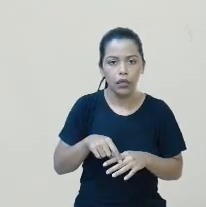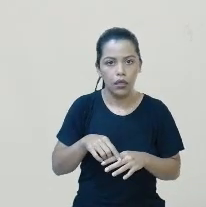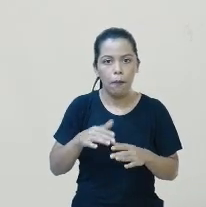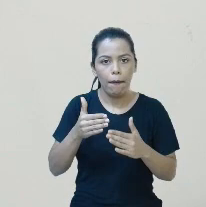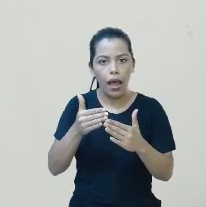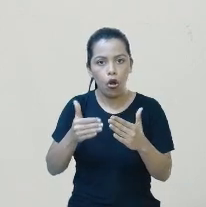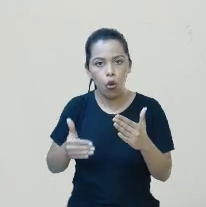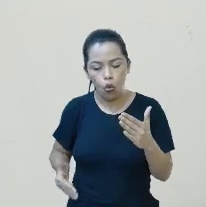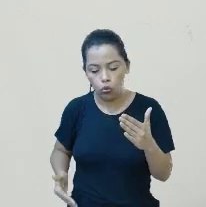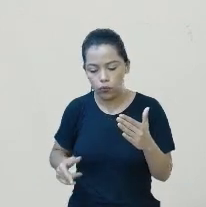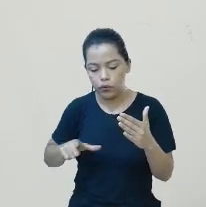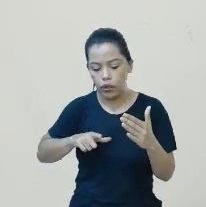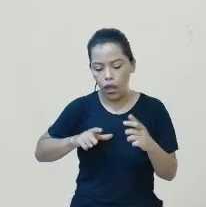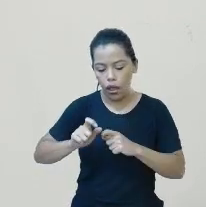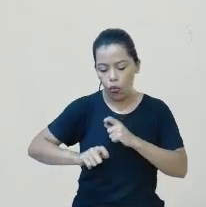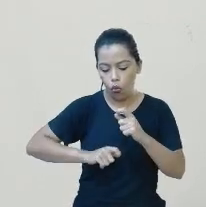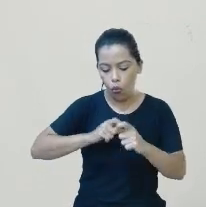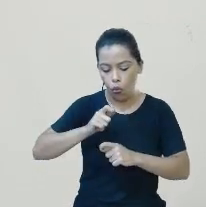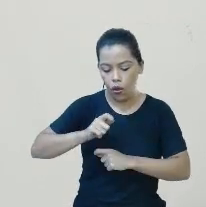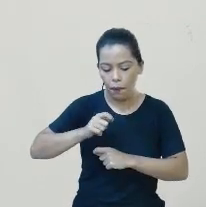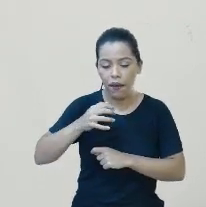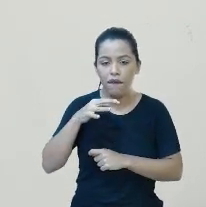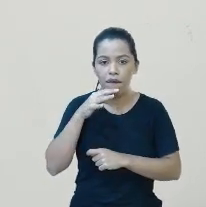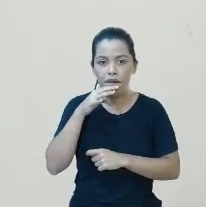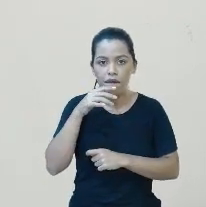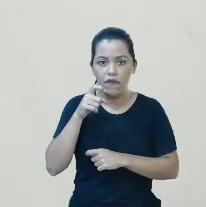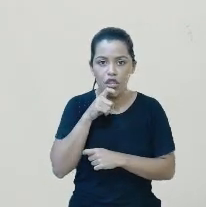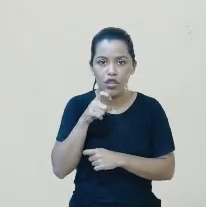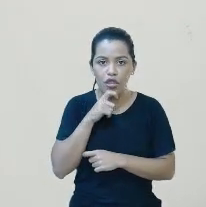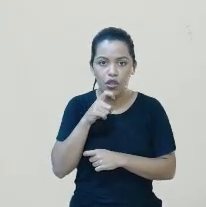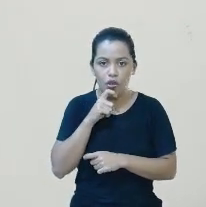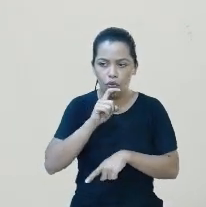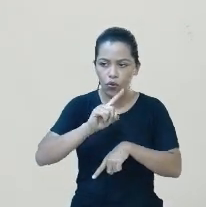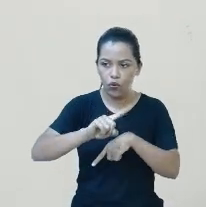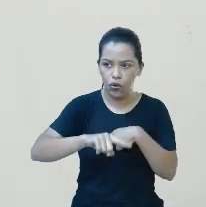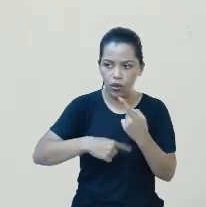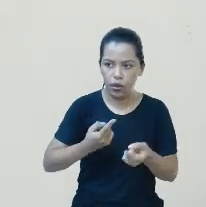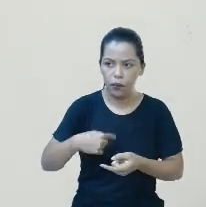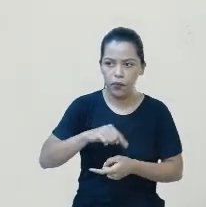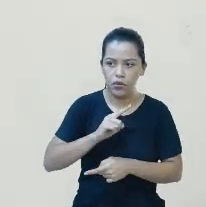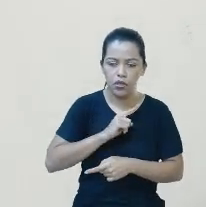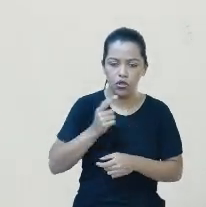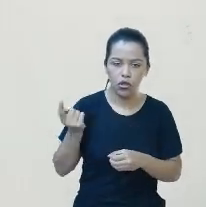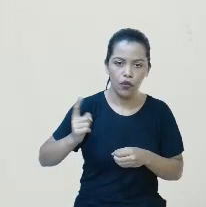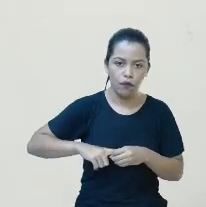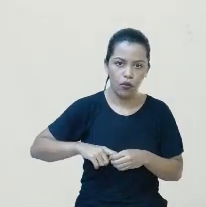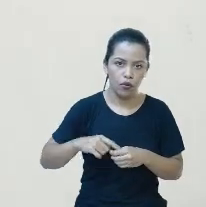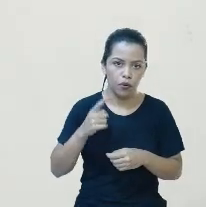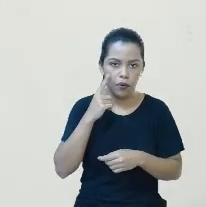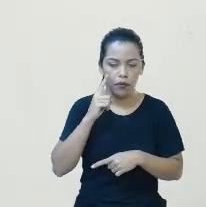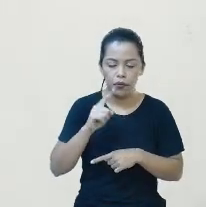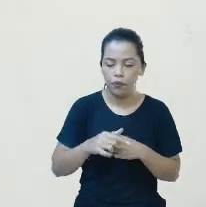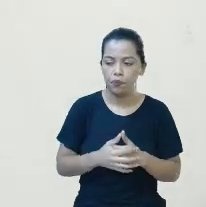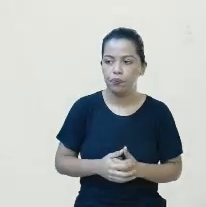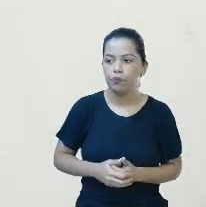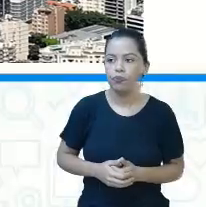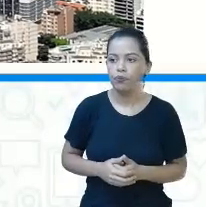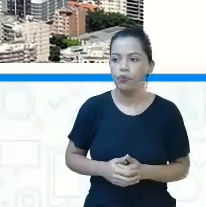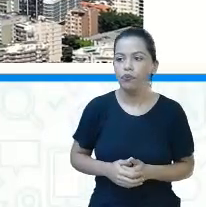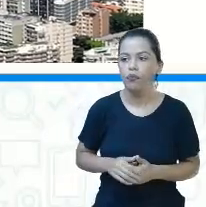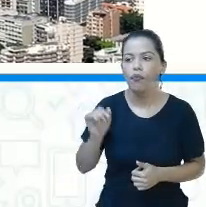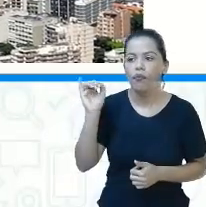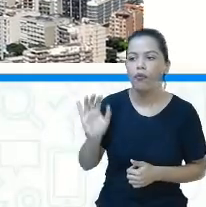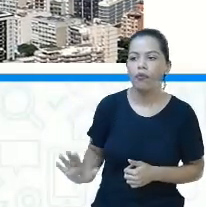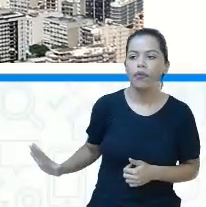hoje, foi de aulas passadas e depois sim nós podemos retomar. Você conhece essa paisagem? É comum você